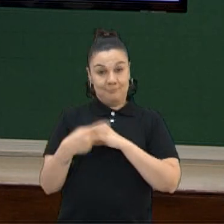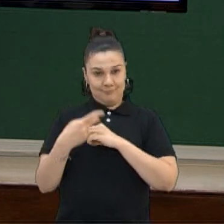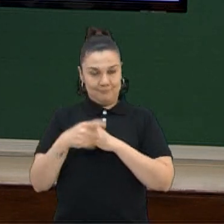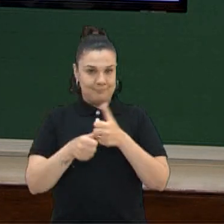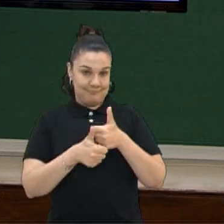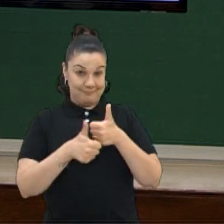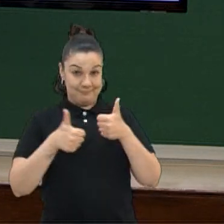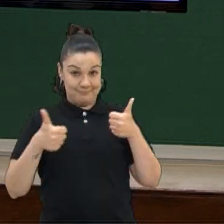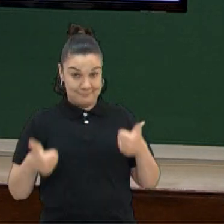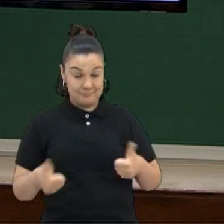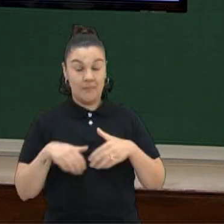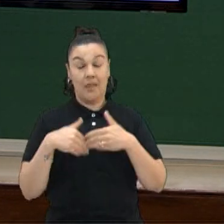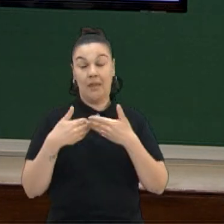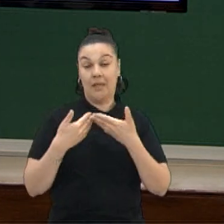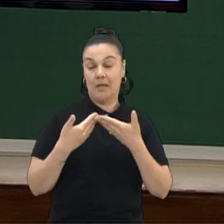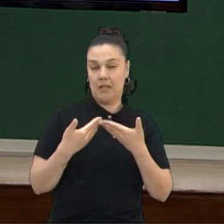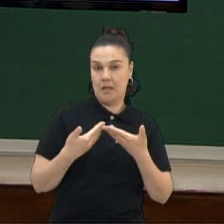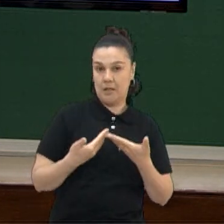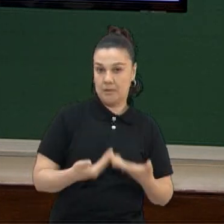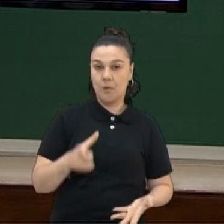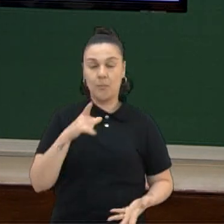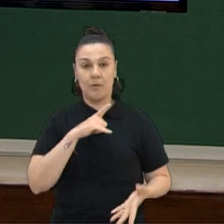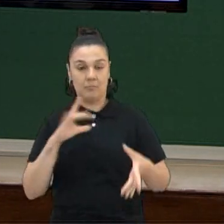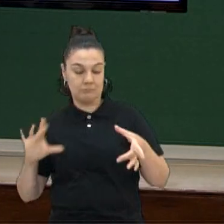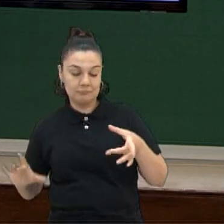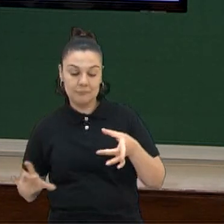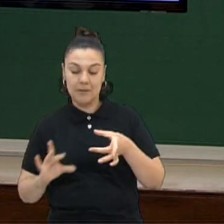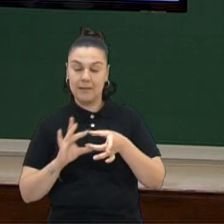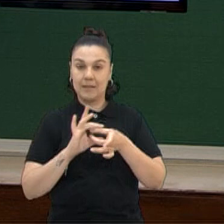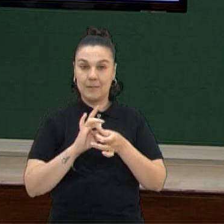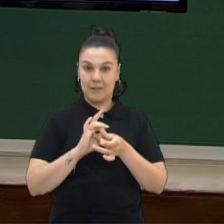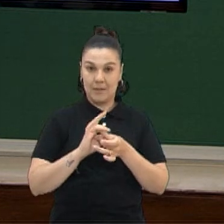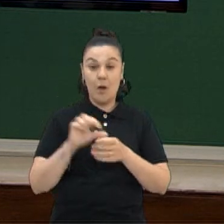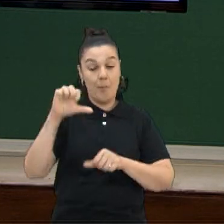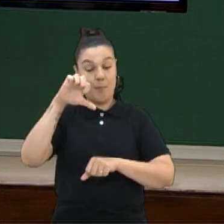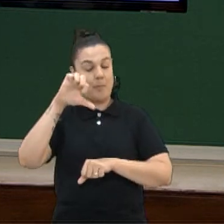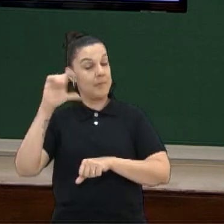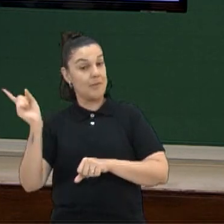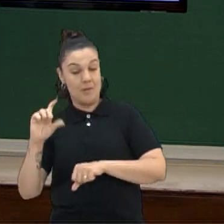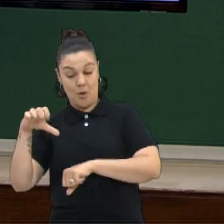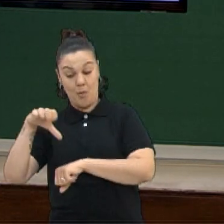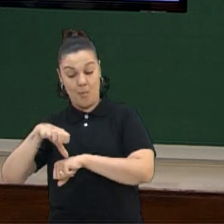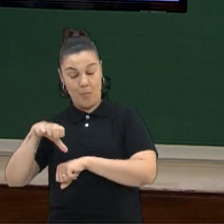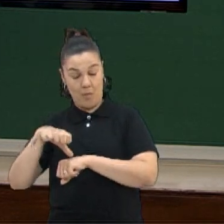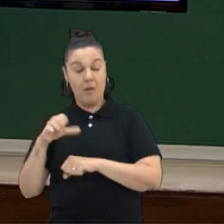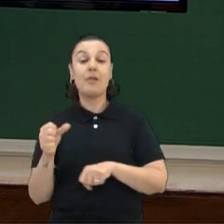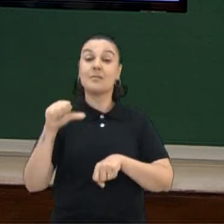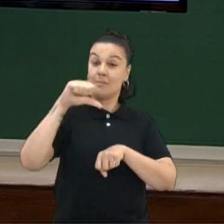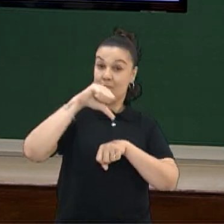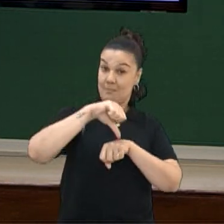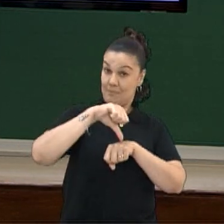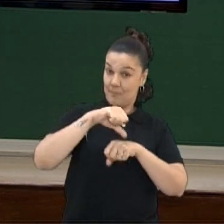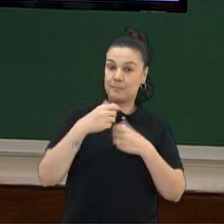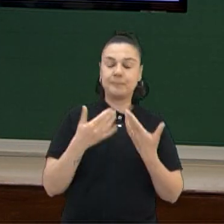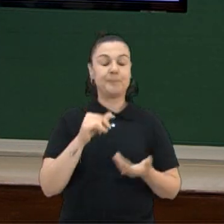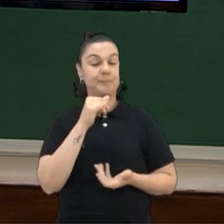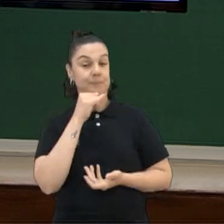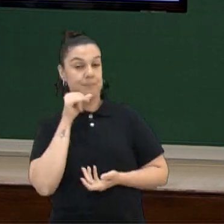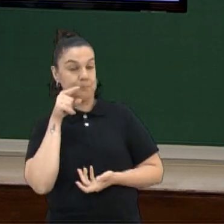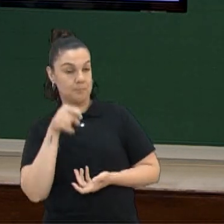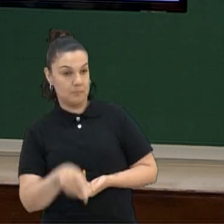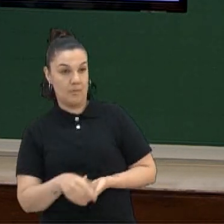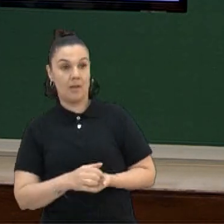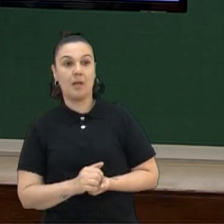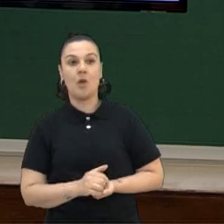dele. Então nós temos ligações que nós chamamos de apolares e ligações polares. Então, por exemplo,